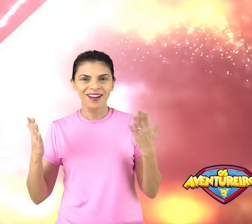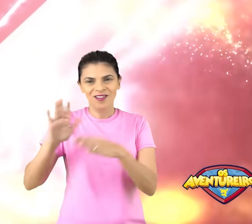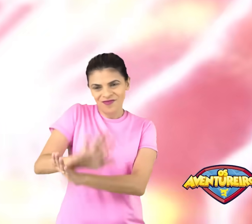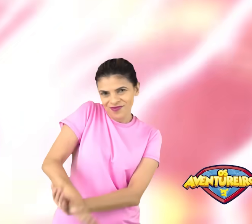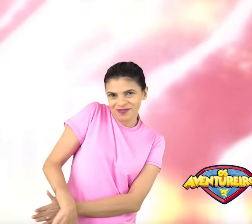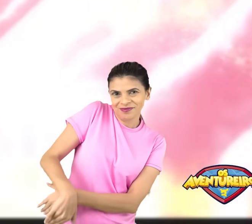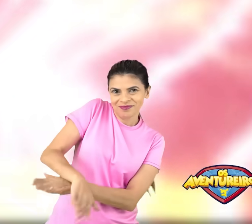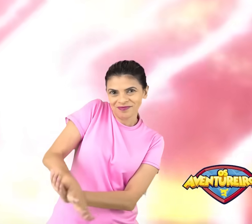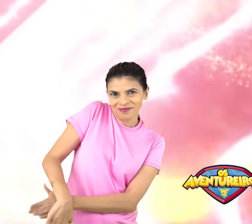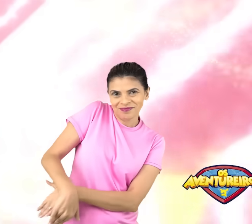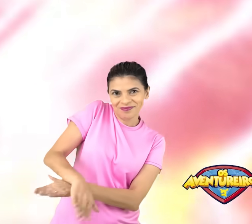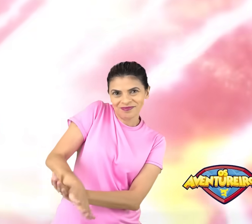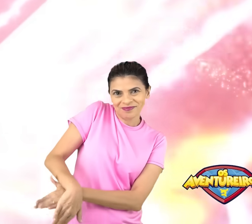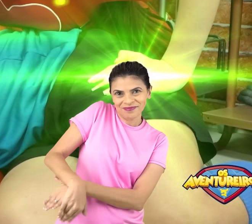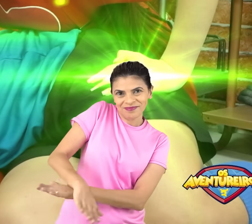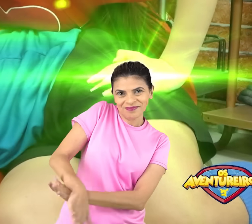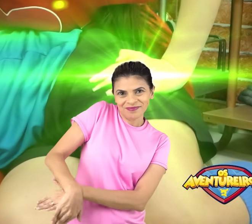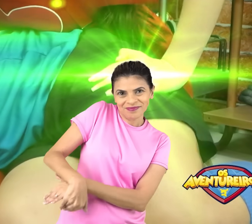Super sereia.